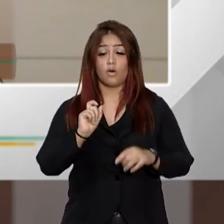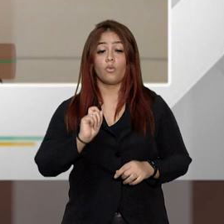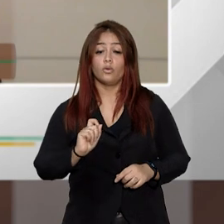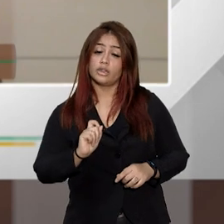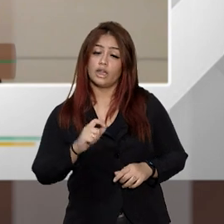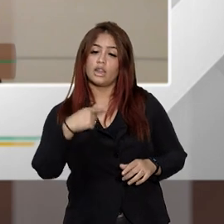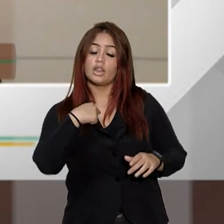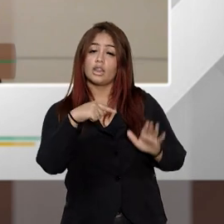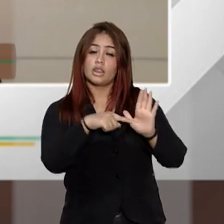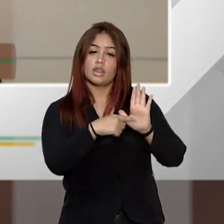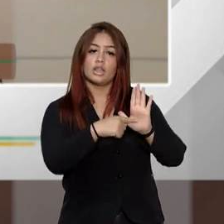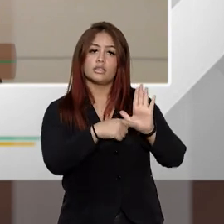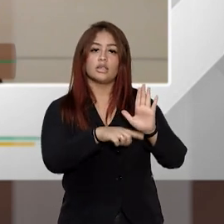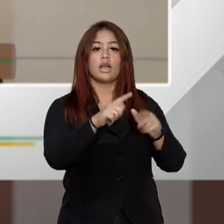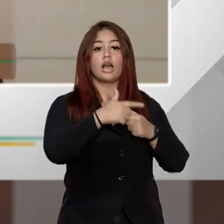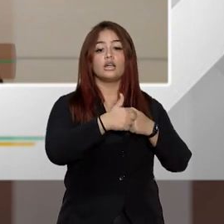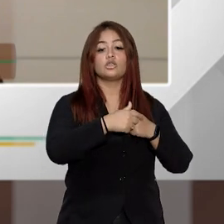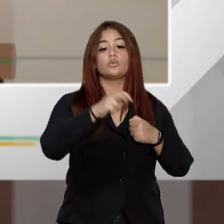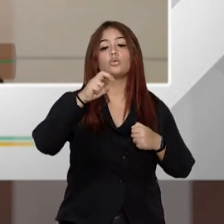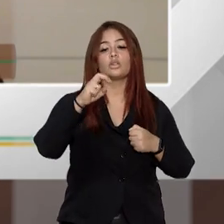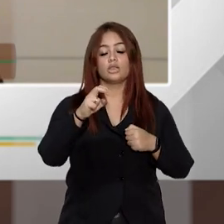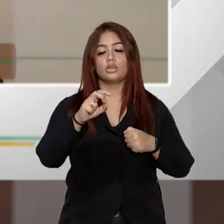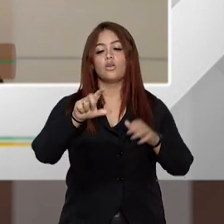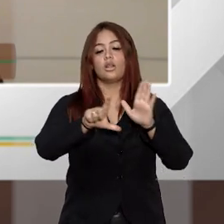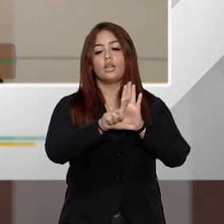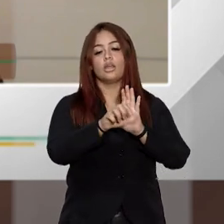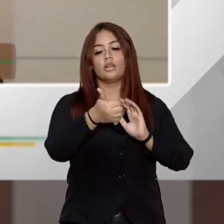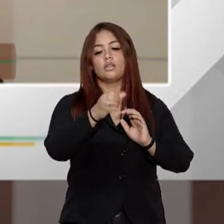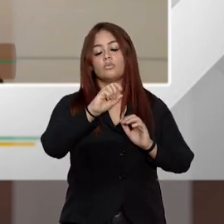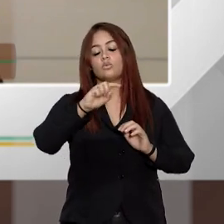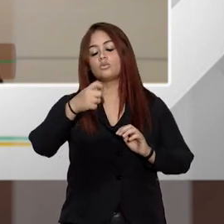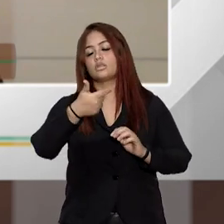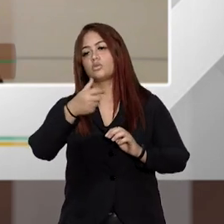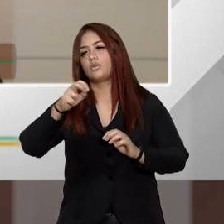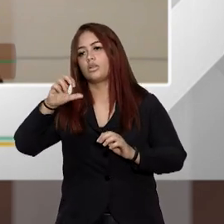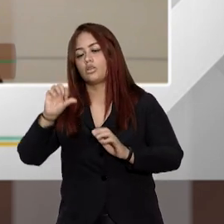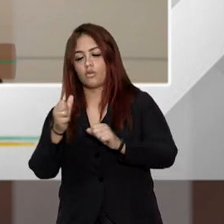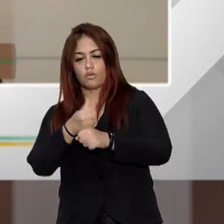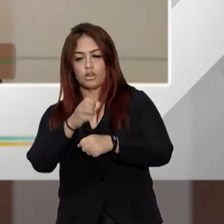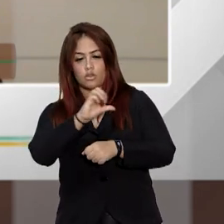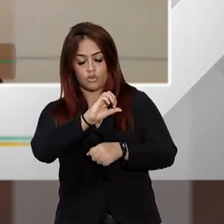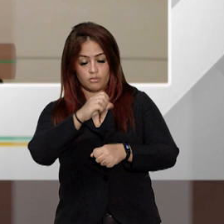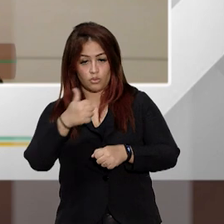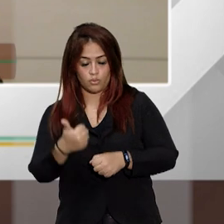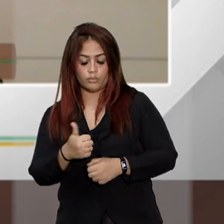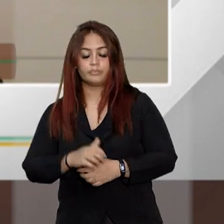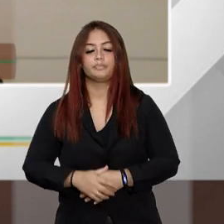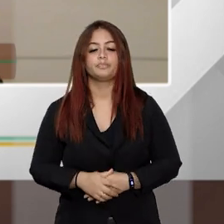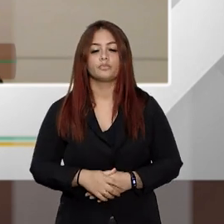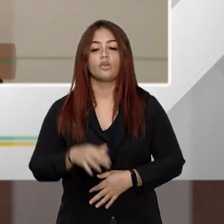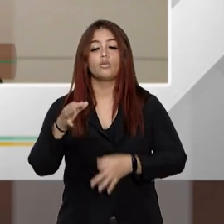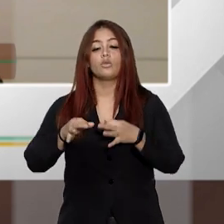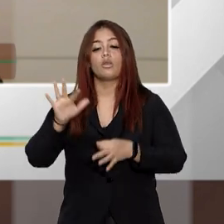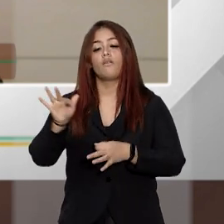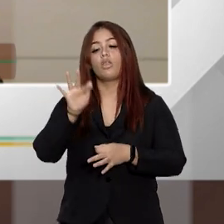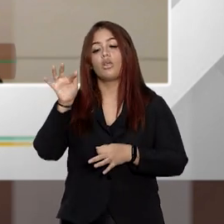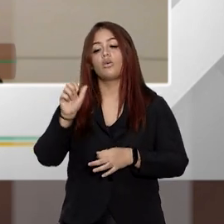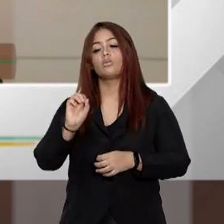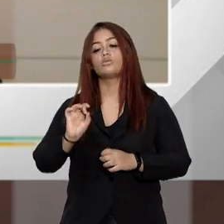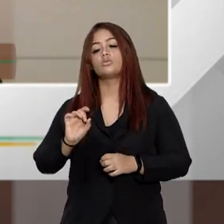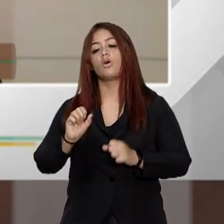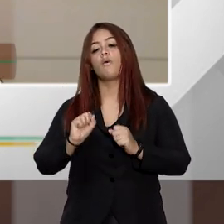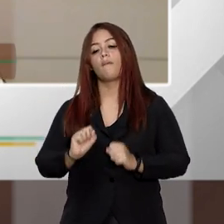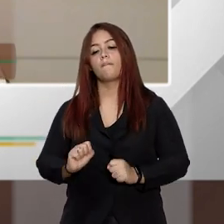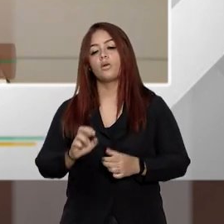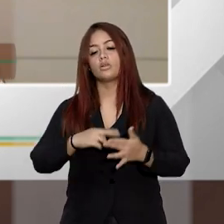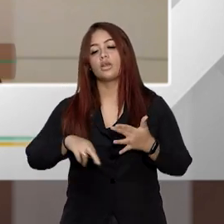base nesse mesmo dispositivo, artigo 5º, Lei 10.259 de 2001, que em juizado federal só é possível